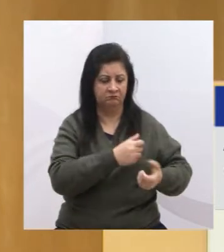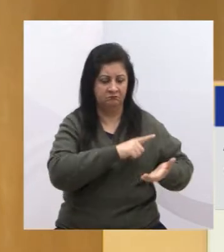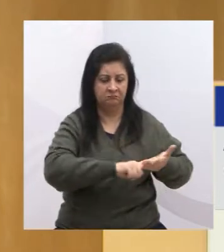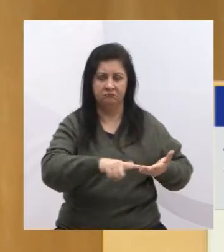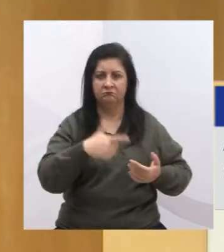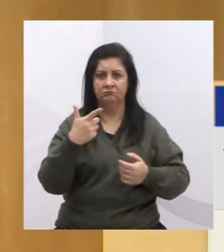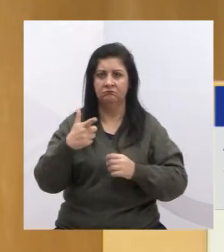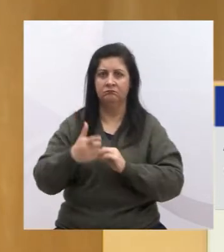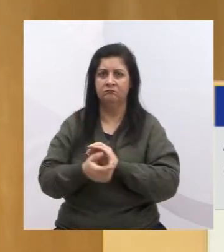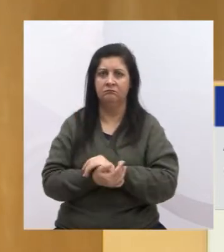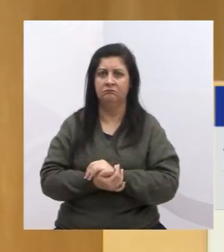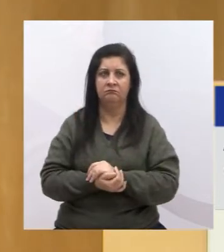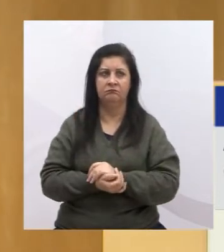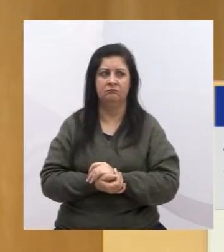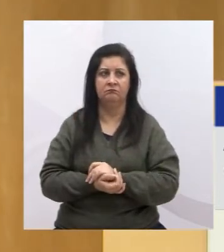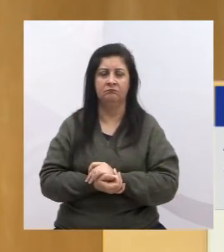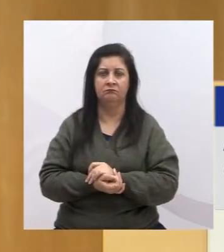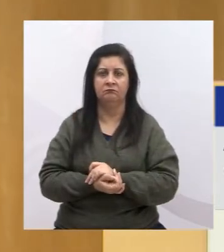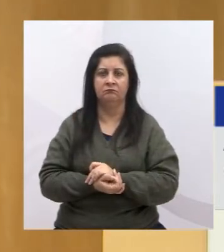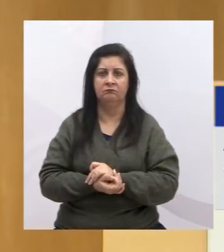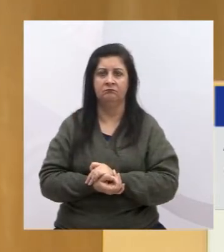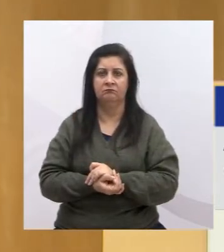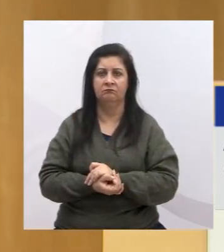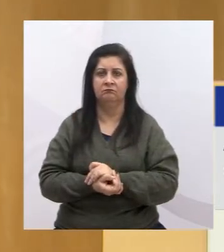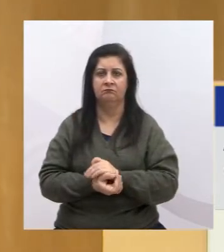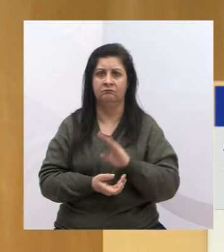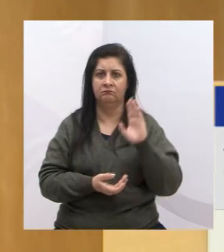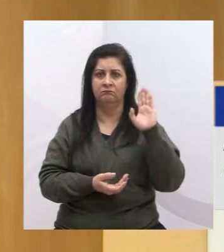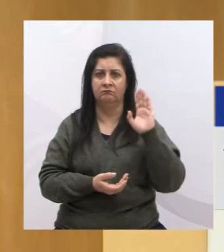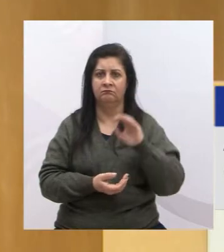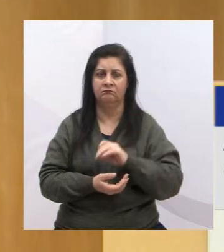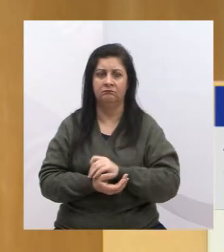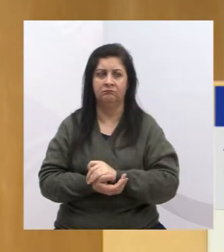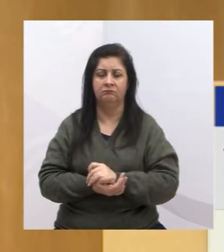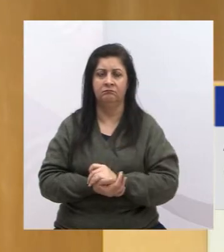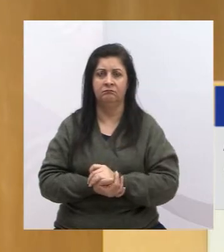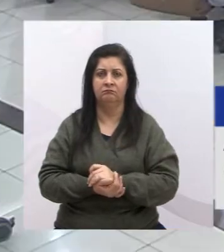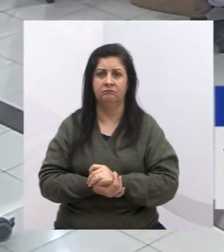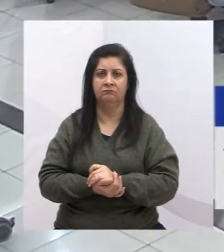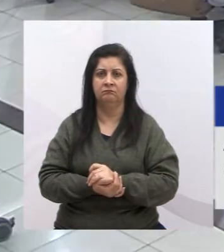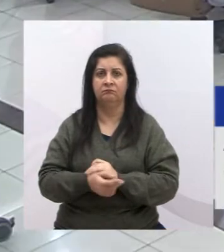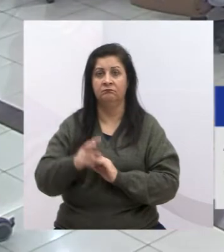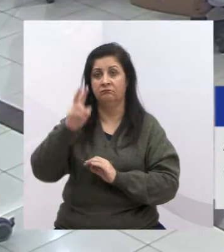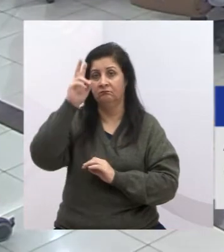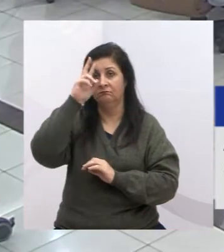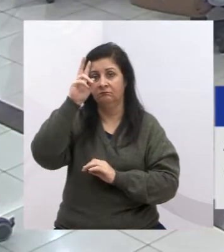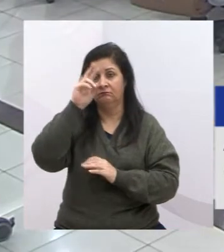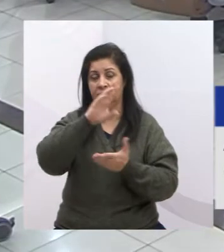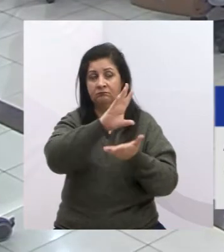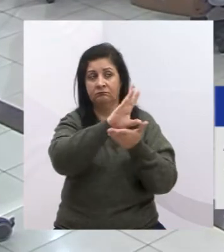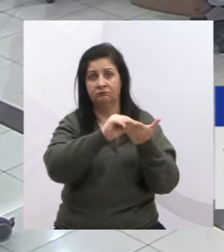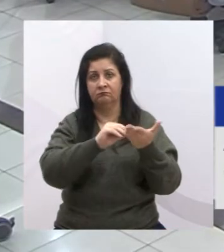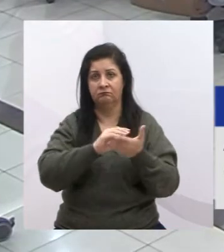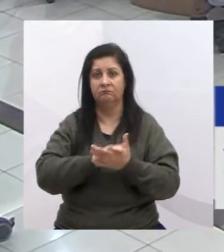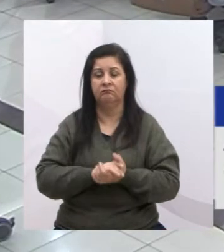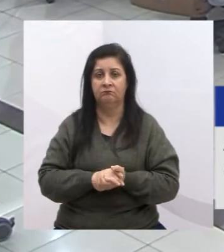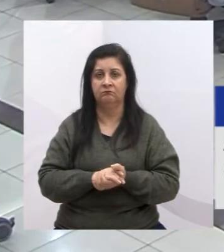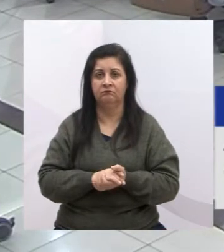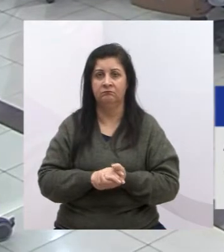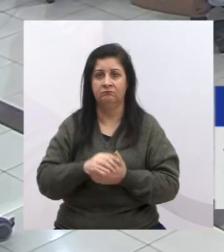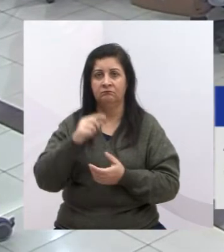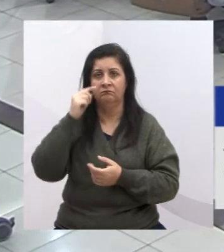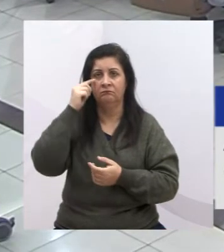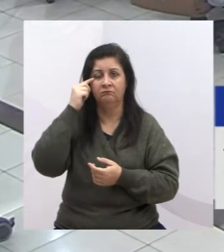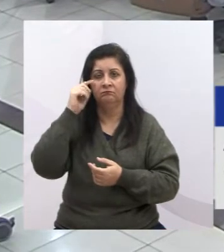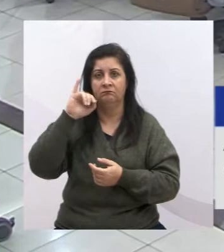diante. Sazaki, vereador, obrigado pela parte, né? Eu queria aqui lembrar um exemplo que o Japão, né,